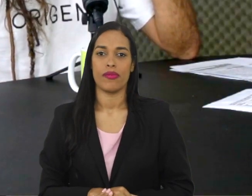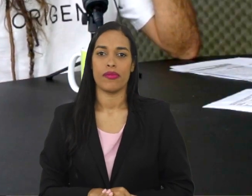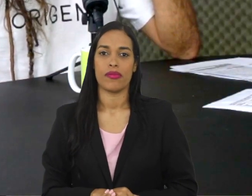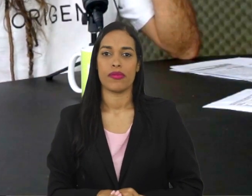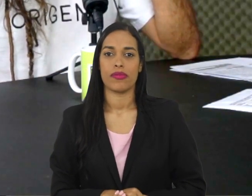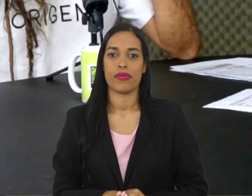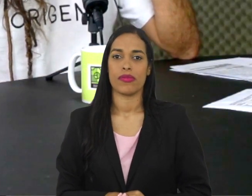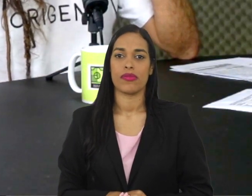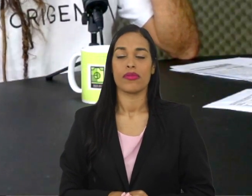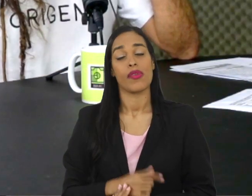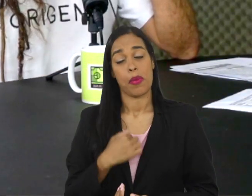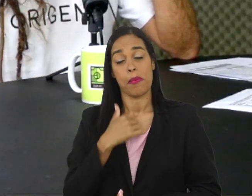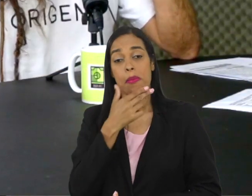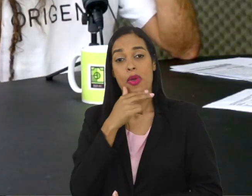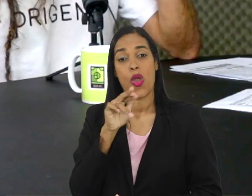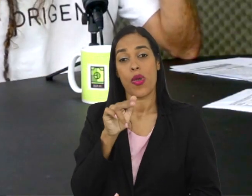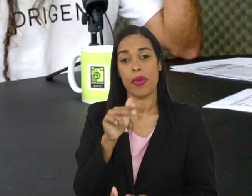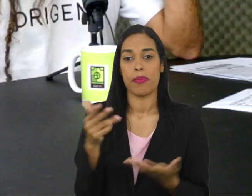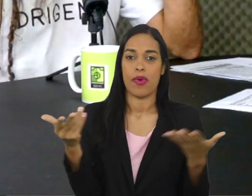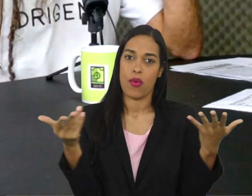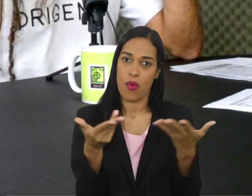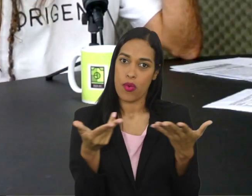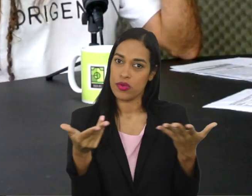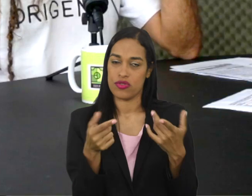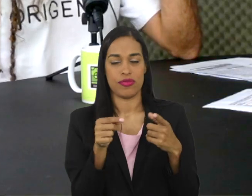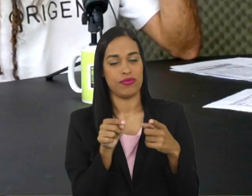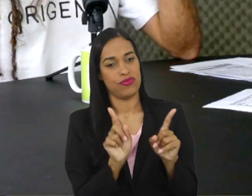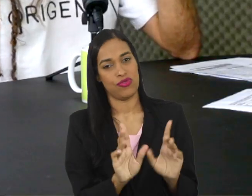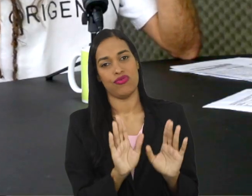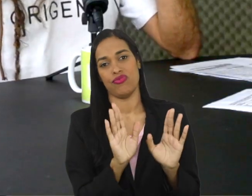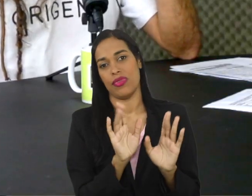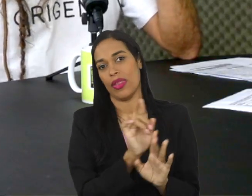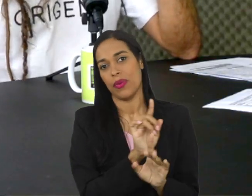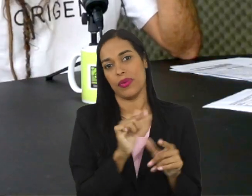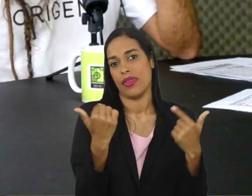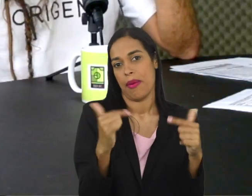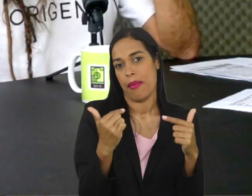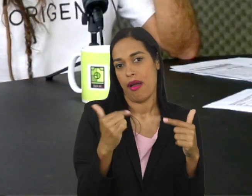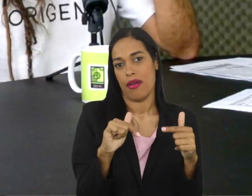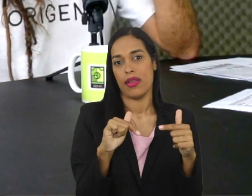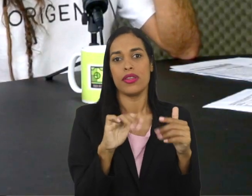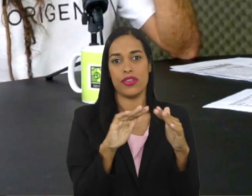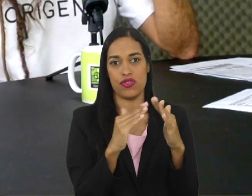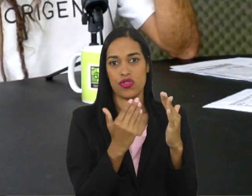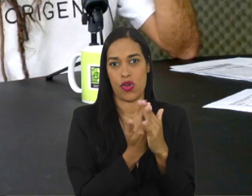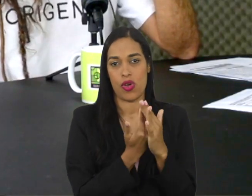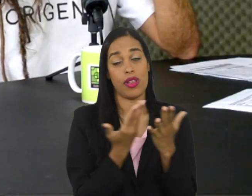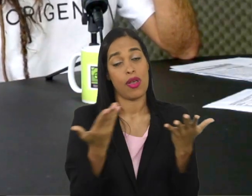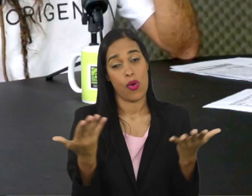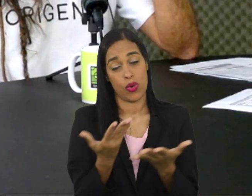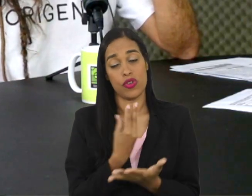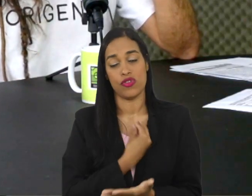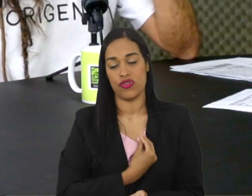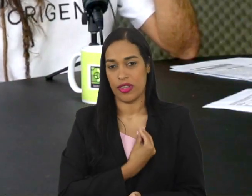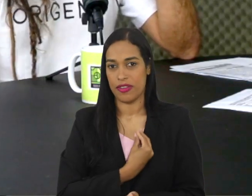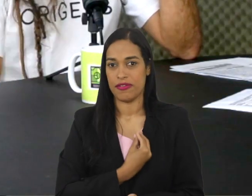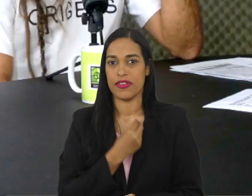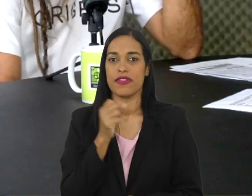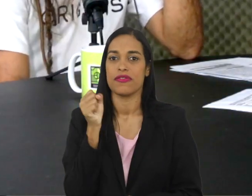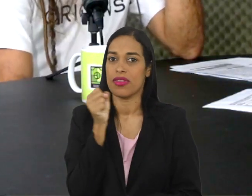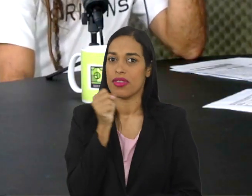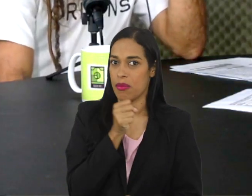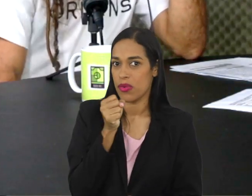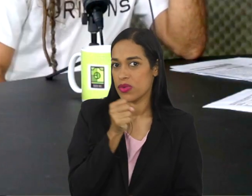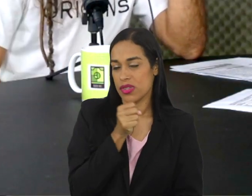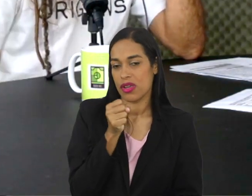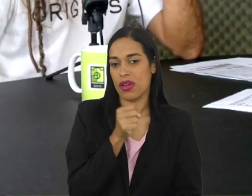também nesse trabalho que meu irmão fez. Hoje em dia meu irmão não trabalha mais em escola, ele é músico. Vive né? da música Vive hoje.